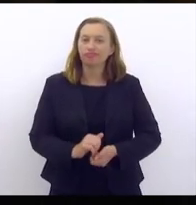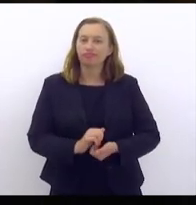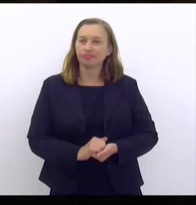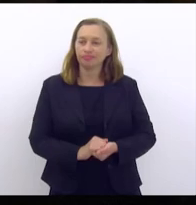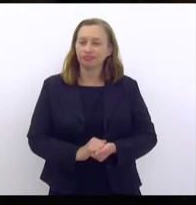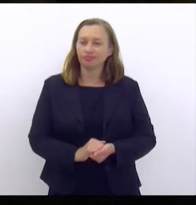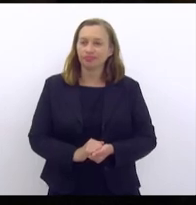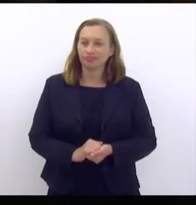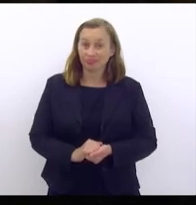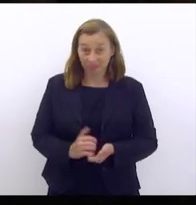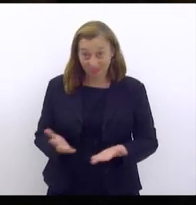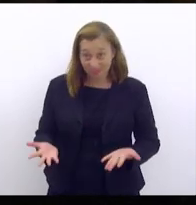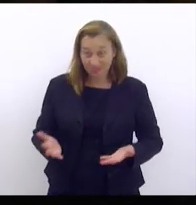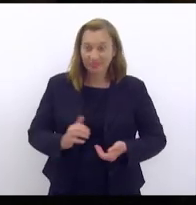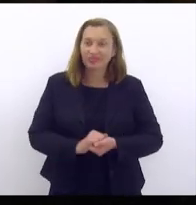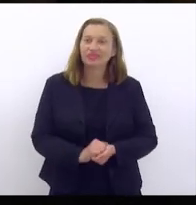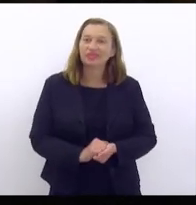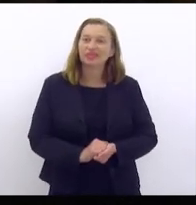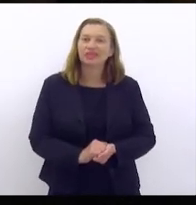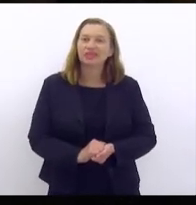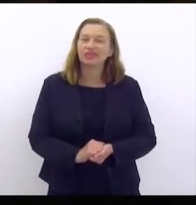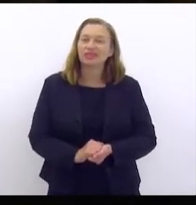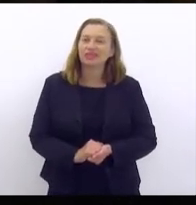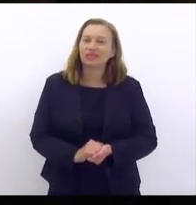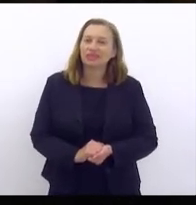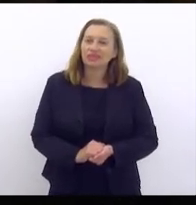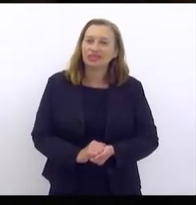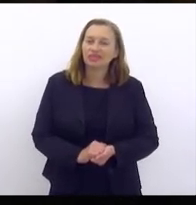Amém, isso aí. Do time da LERJ. E